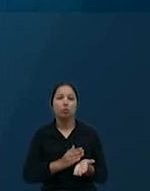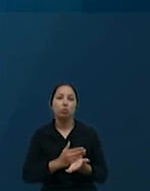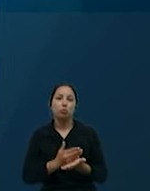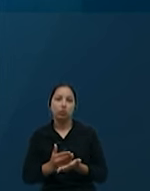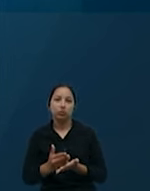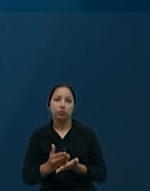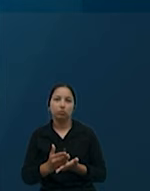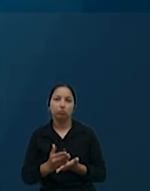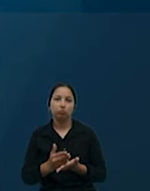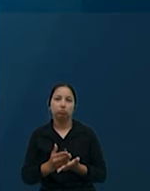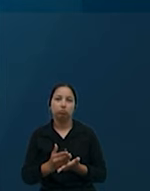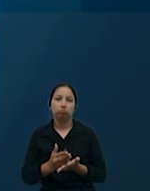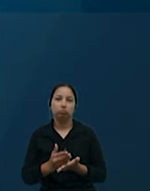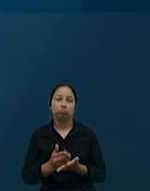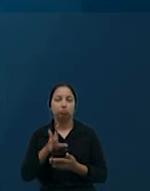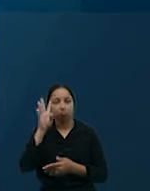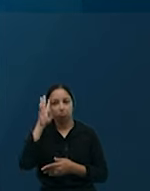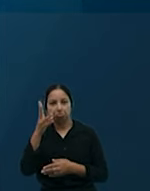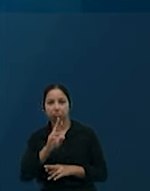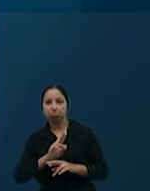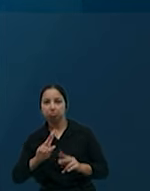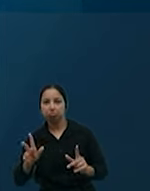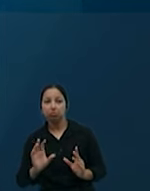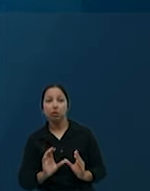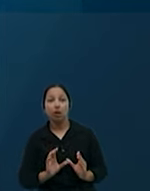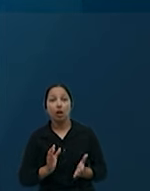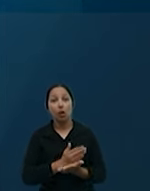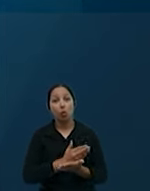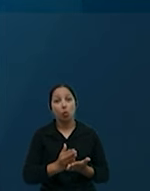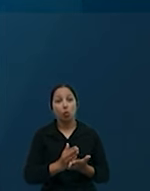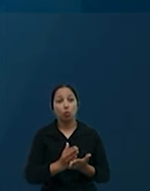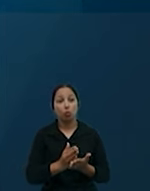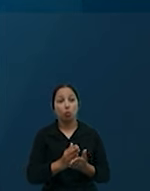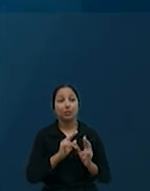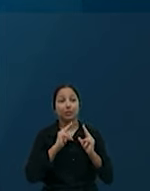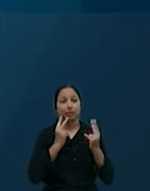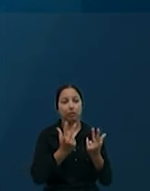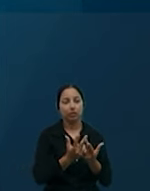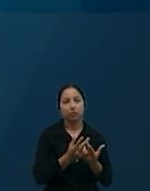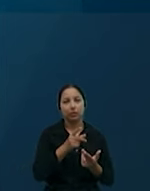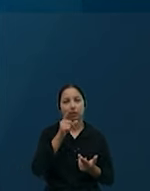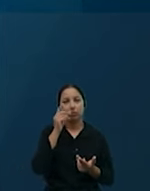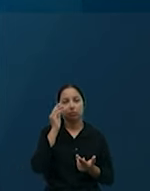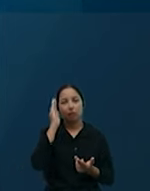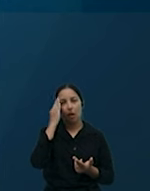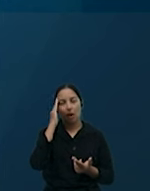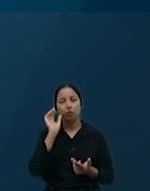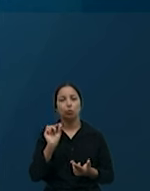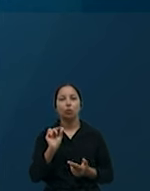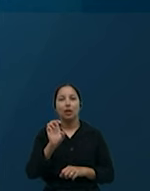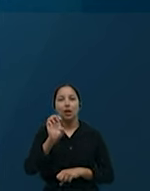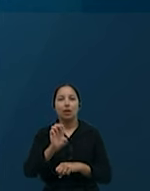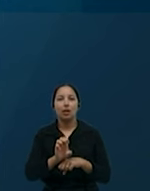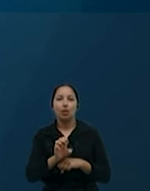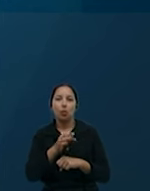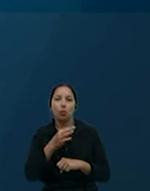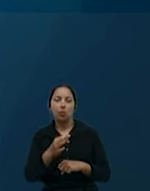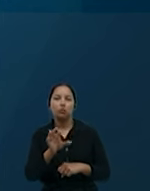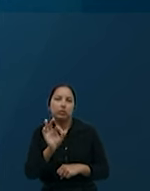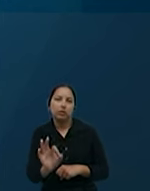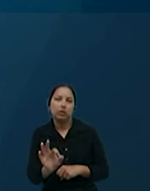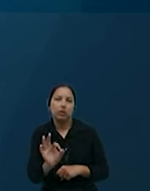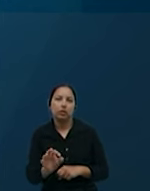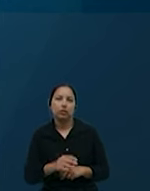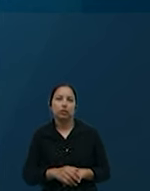diferentes. Algumas turmas, algumas câmaras, entendendo que a tese do Estado era correta. O